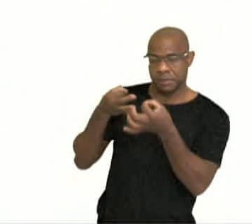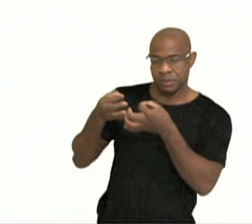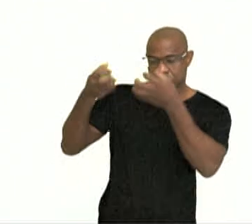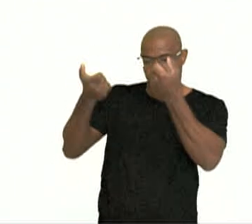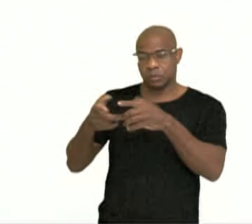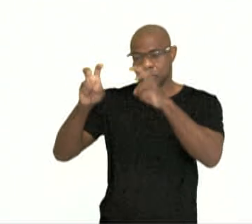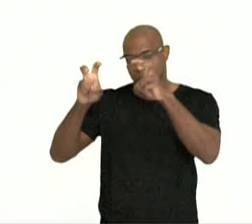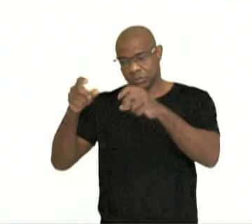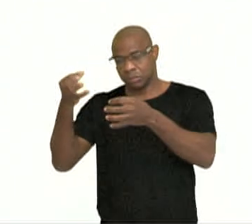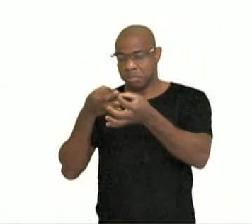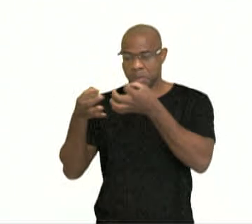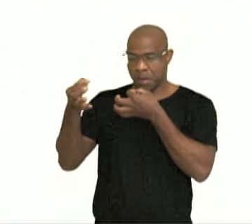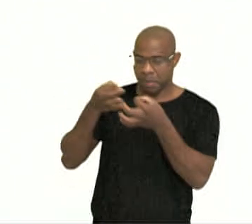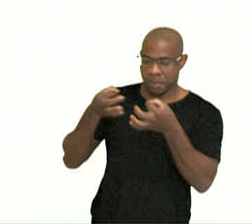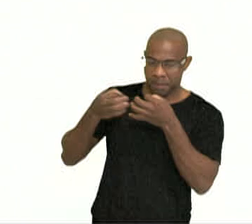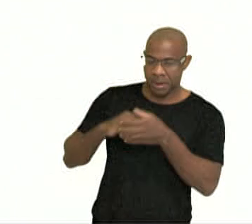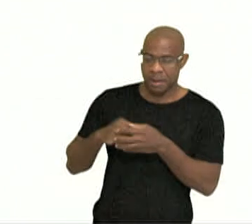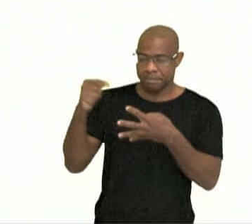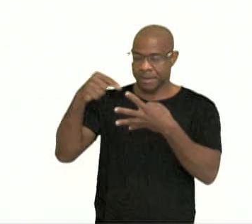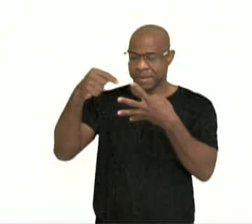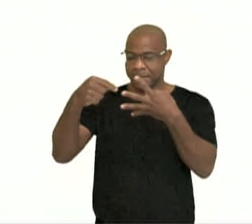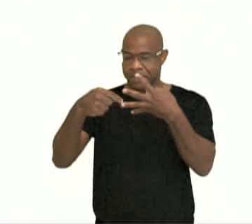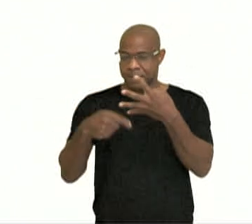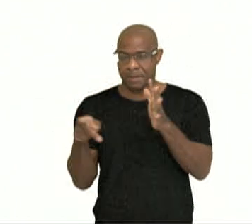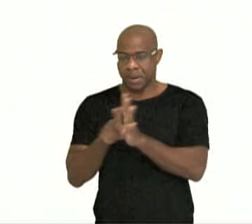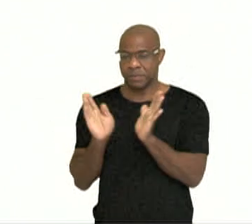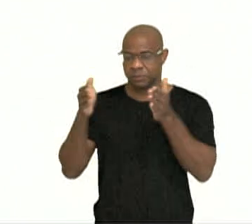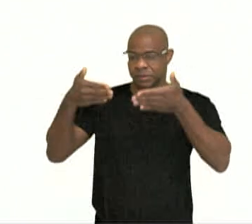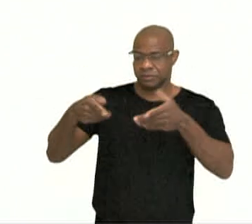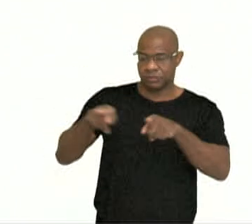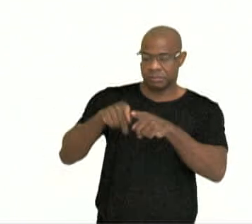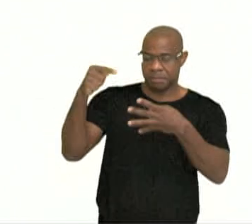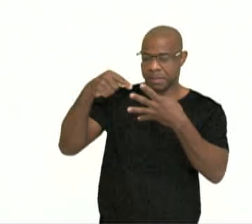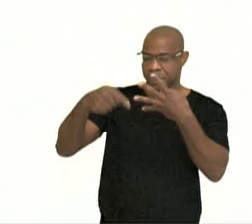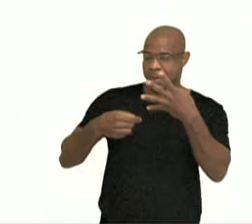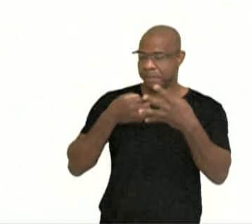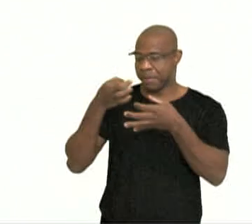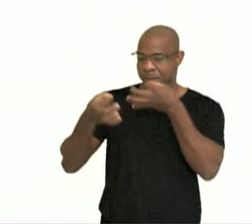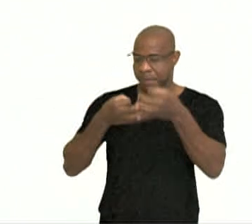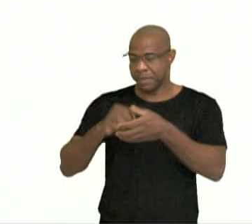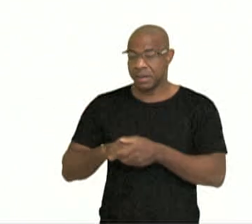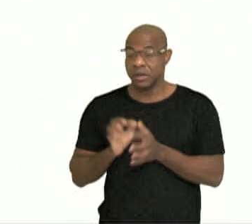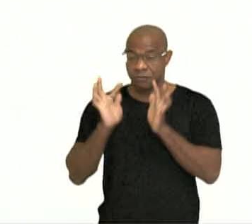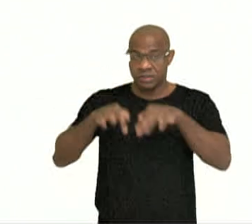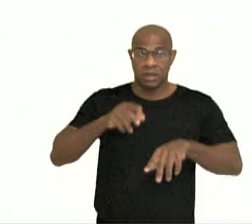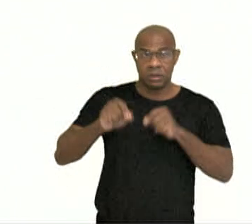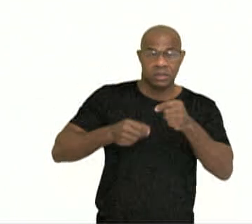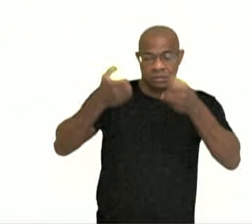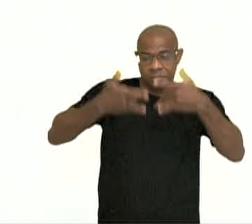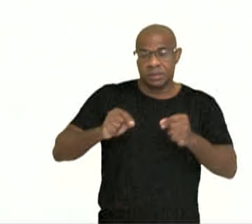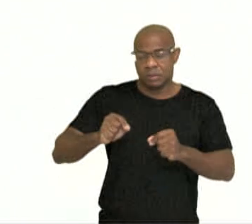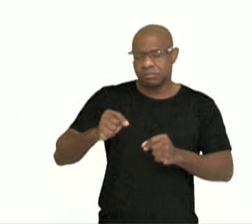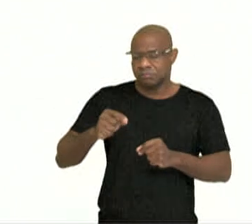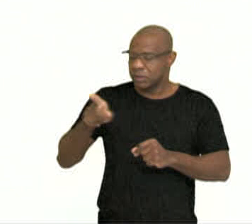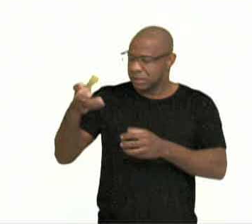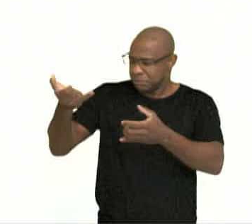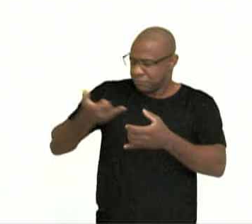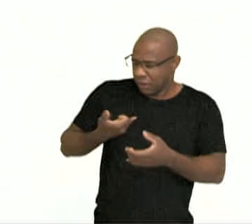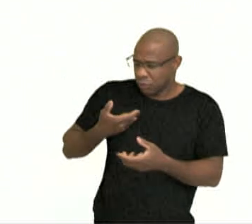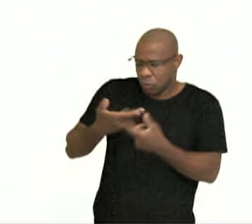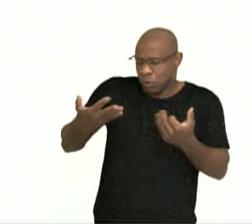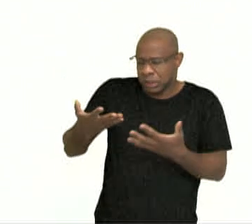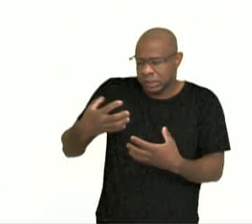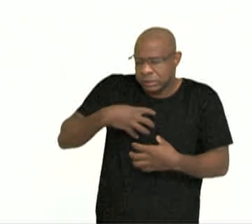caso, comentou pontos específicos e, ao final, disse algo que me marcou